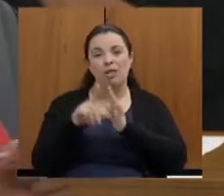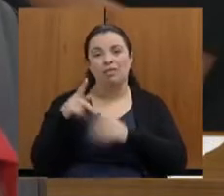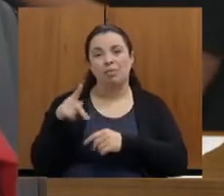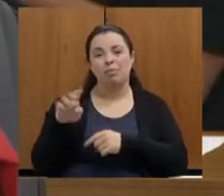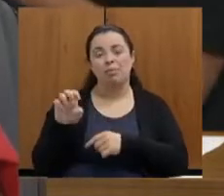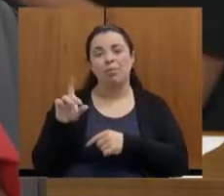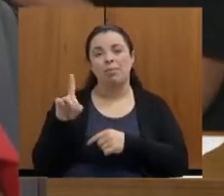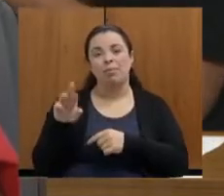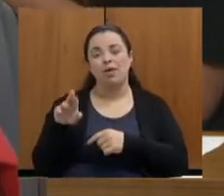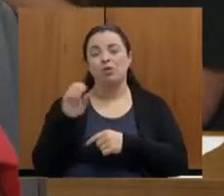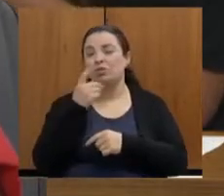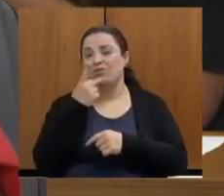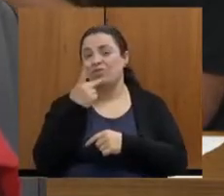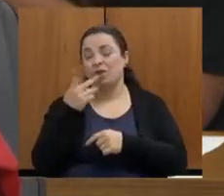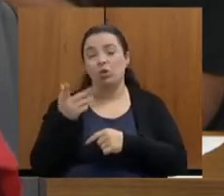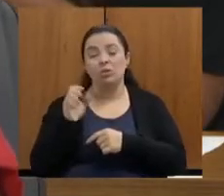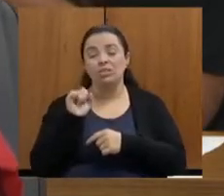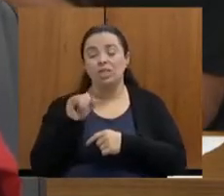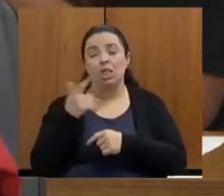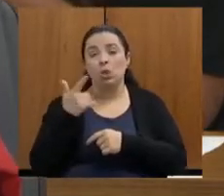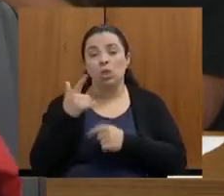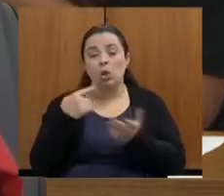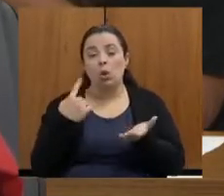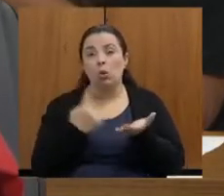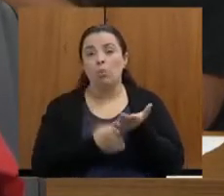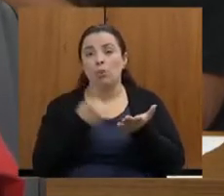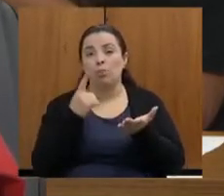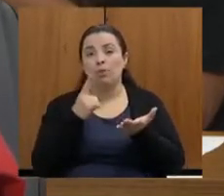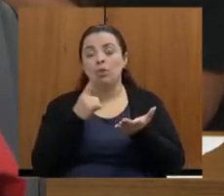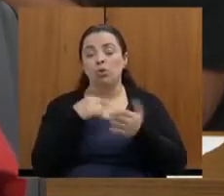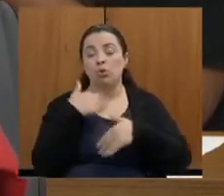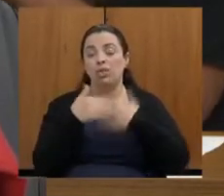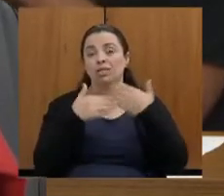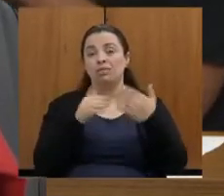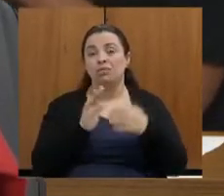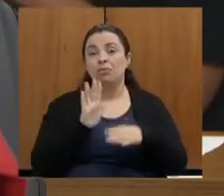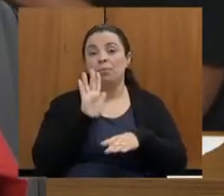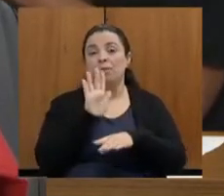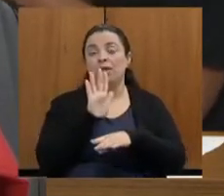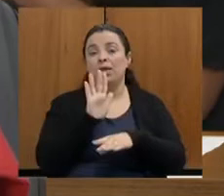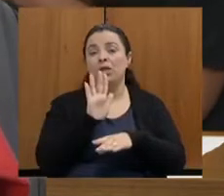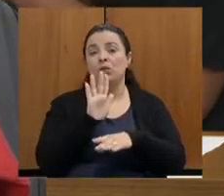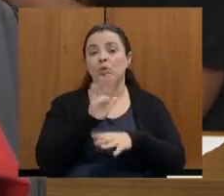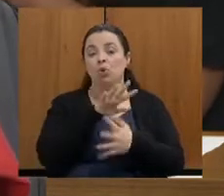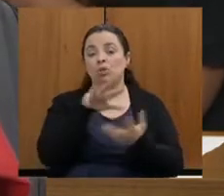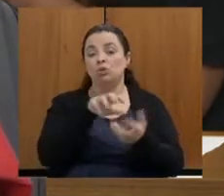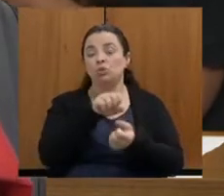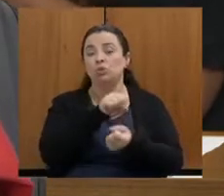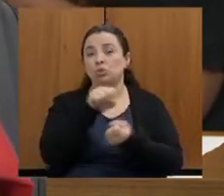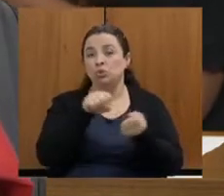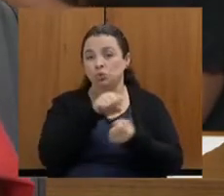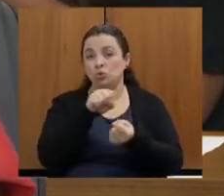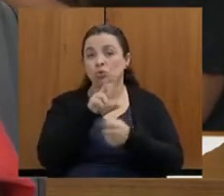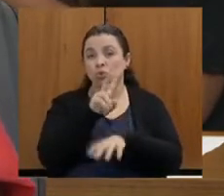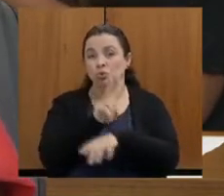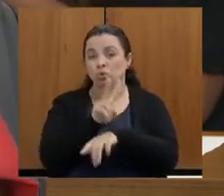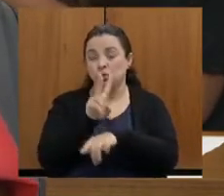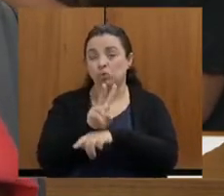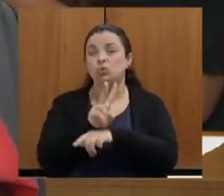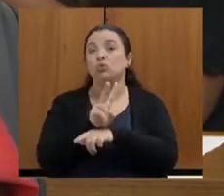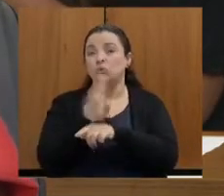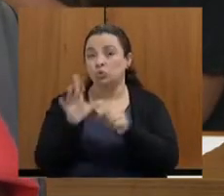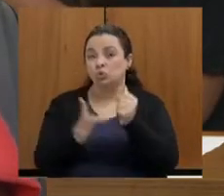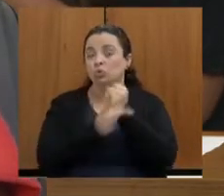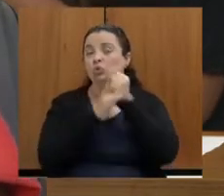sem essa com esse comprometimento desenvolvimento sustentável pode ser devastador a todos nós